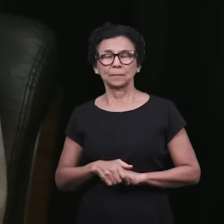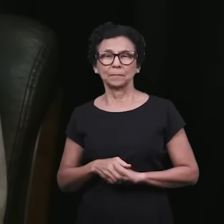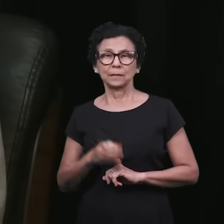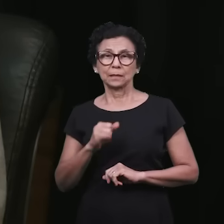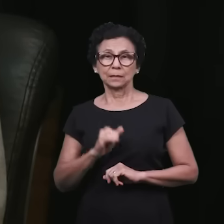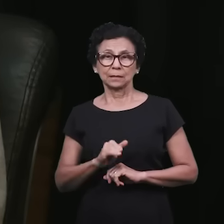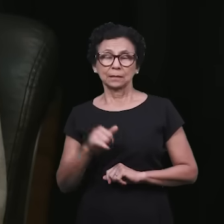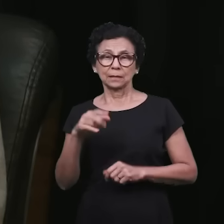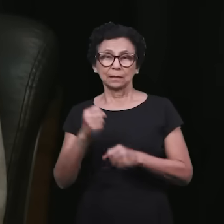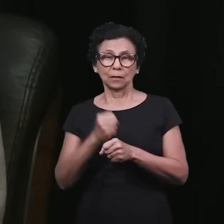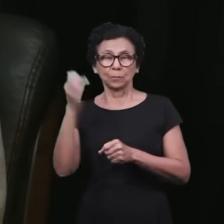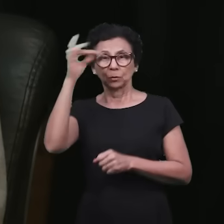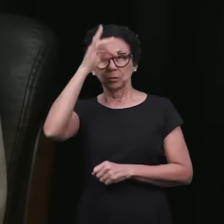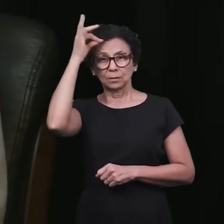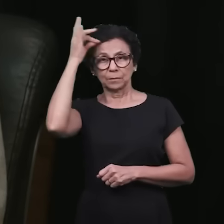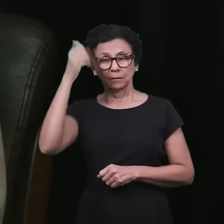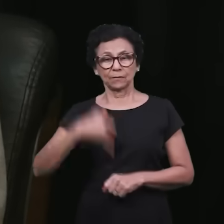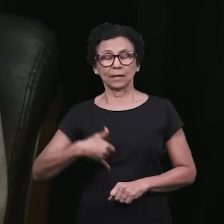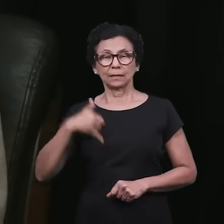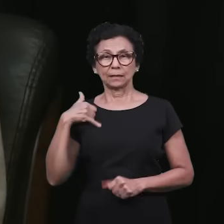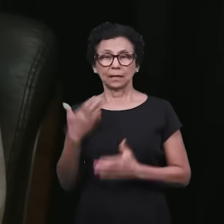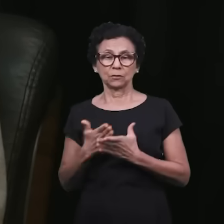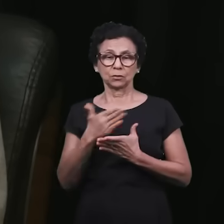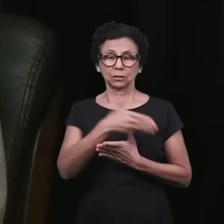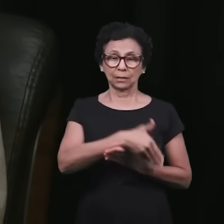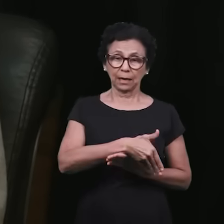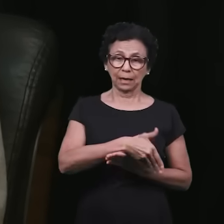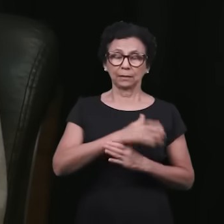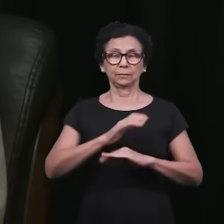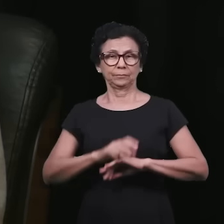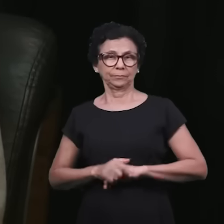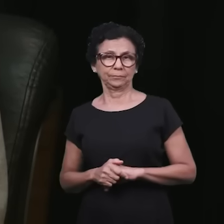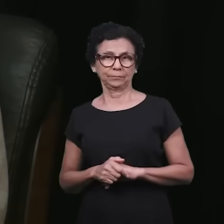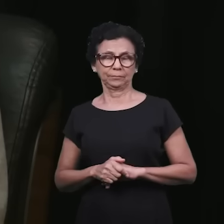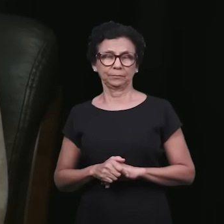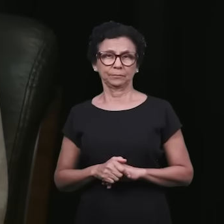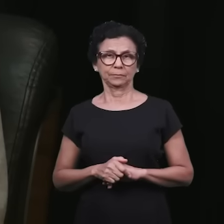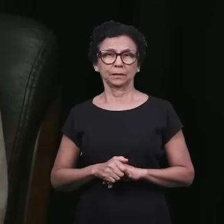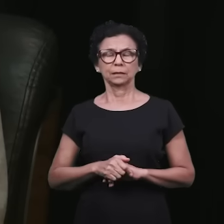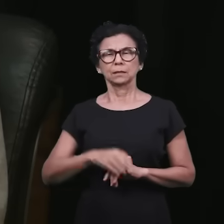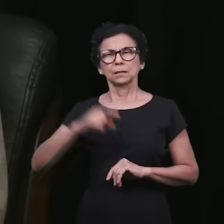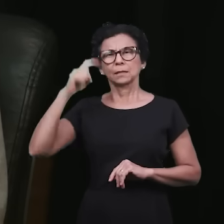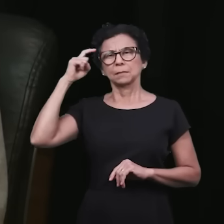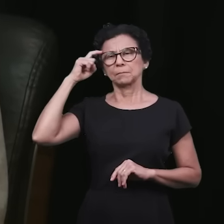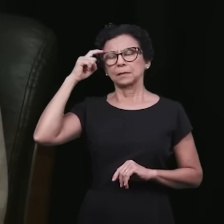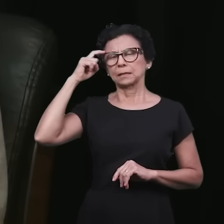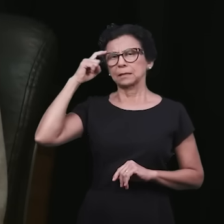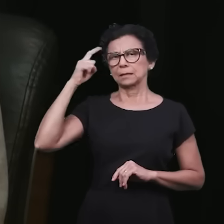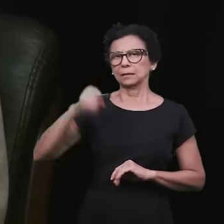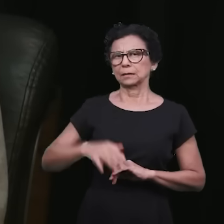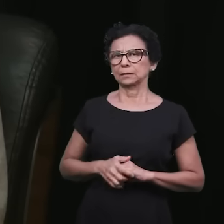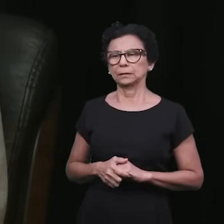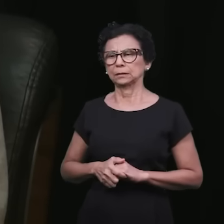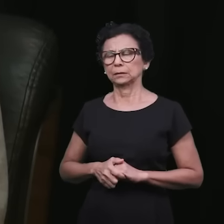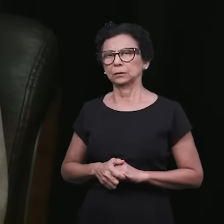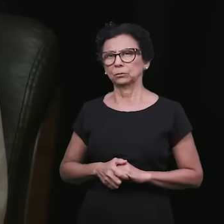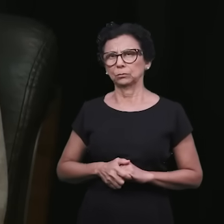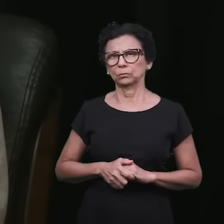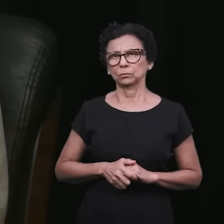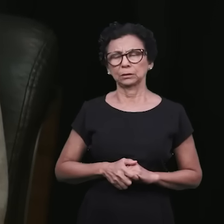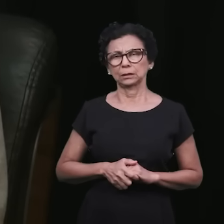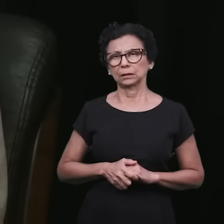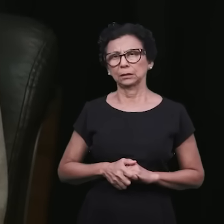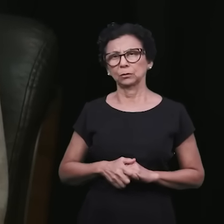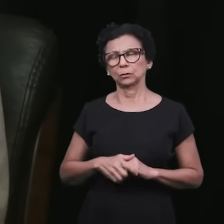Exatamente. Então, se a pessoa está pensando que é o homem que está levando aquela orientação, ela já está em